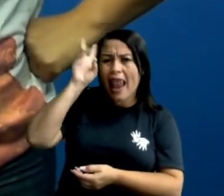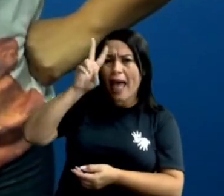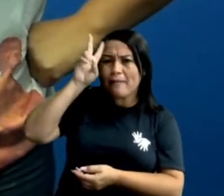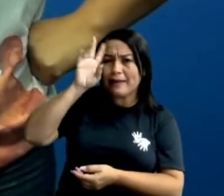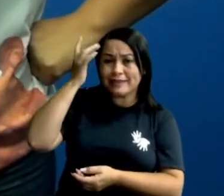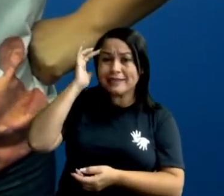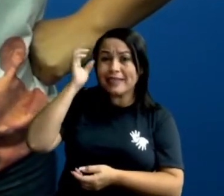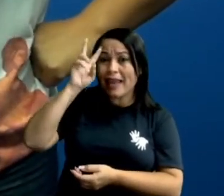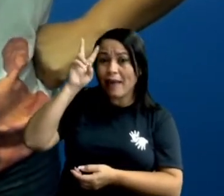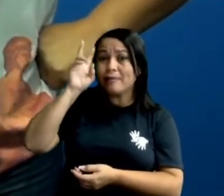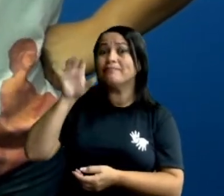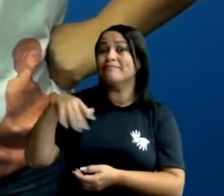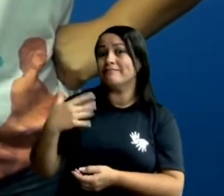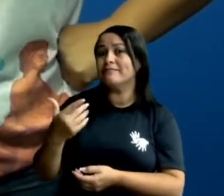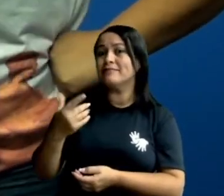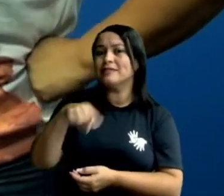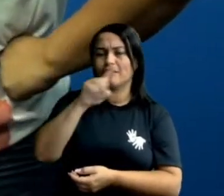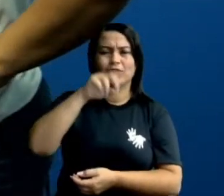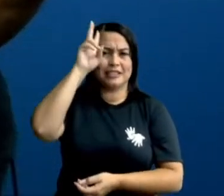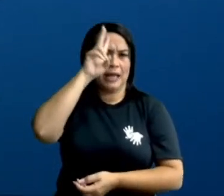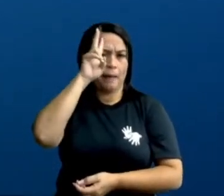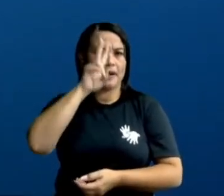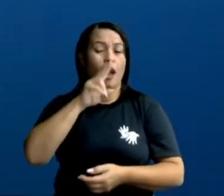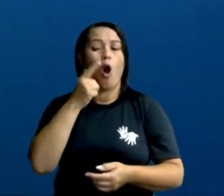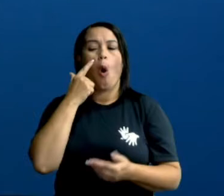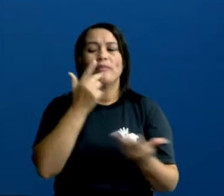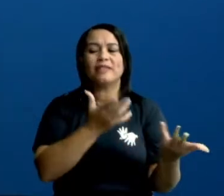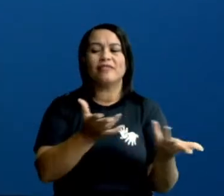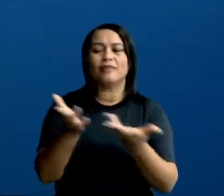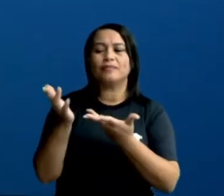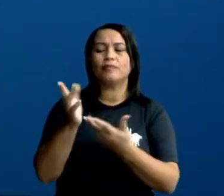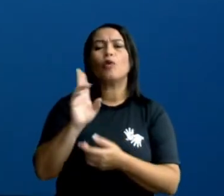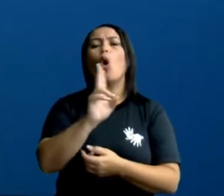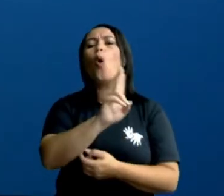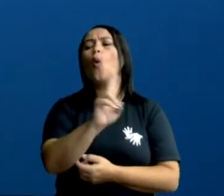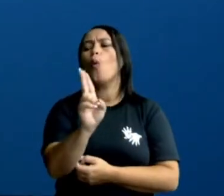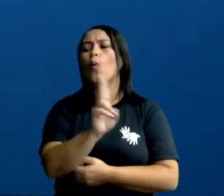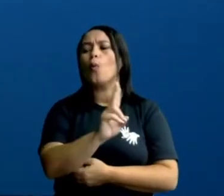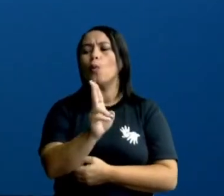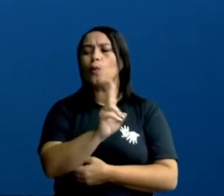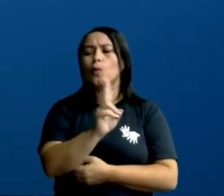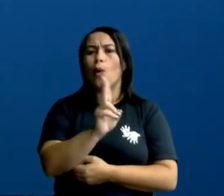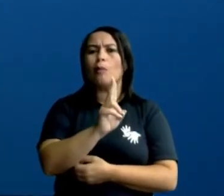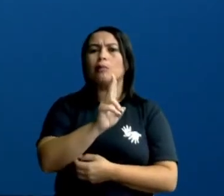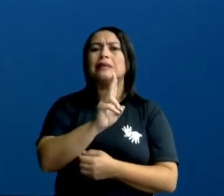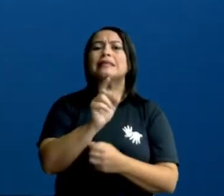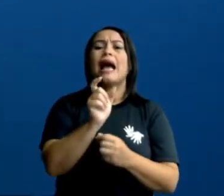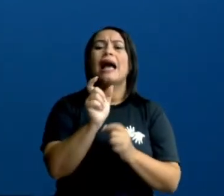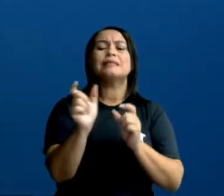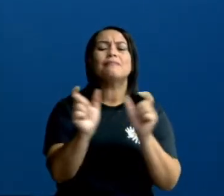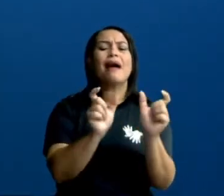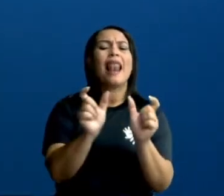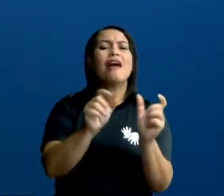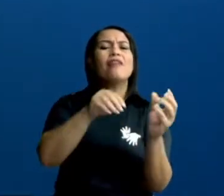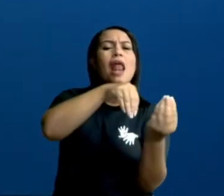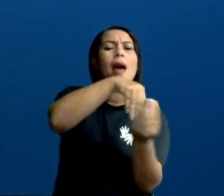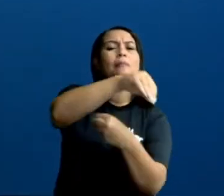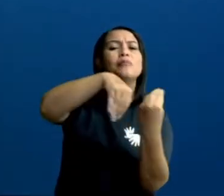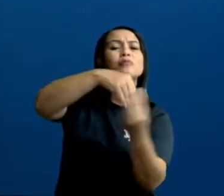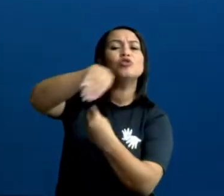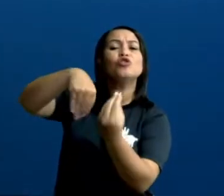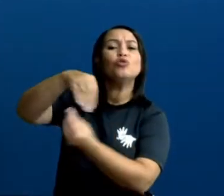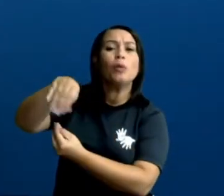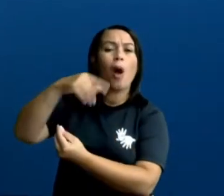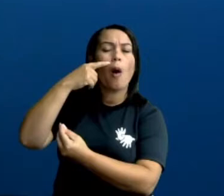lembra? Será que lembra? Ó, o nome está todo embaralhado. E com